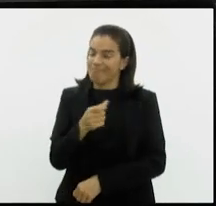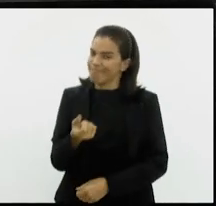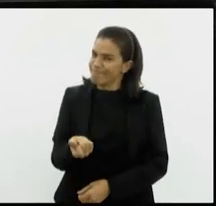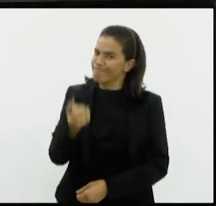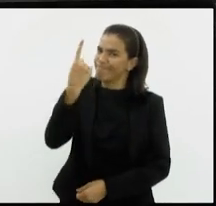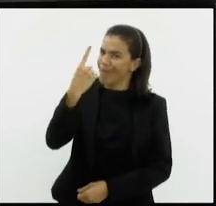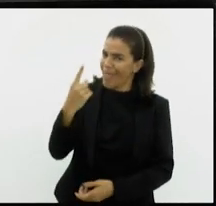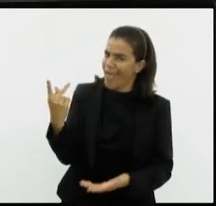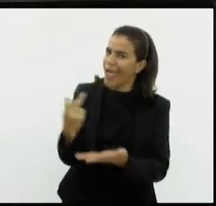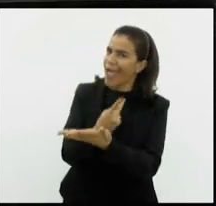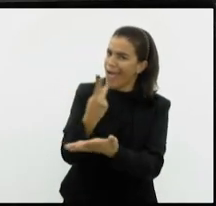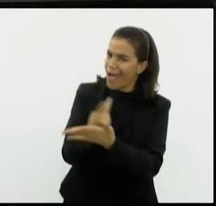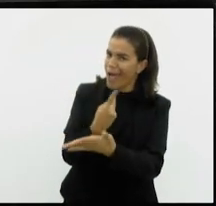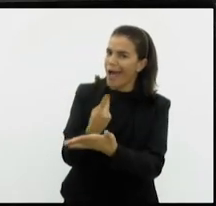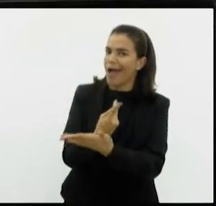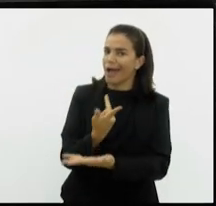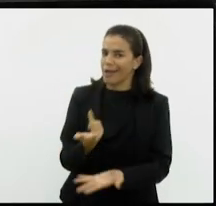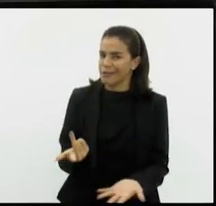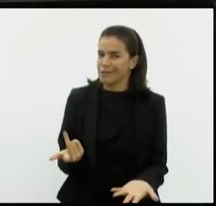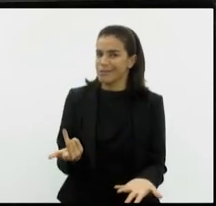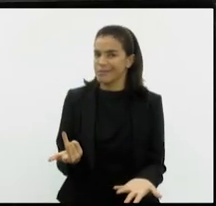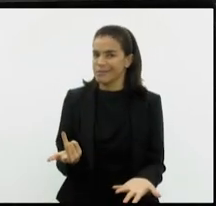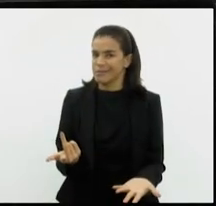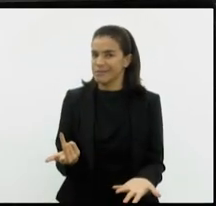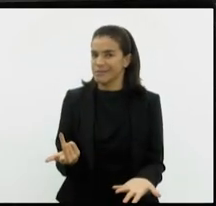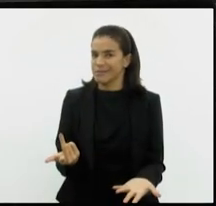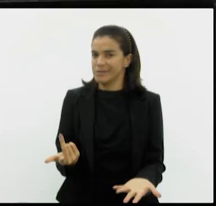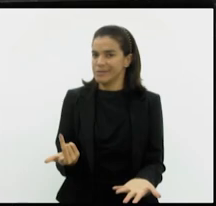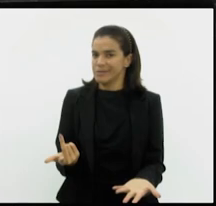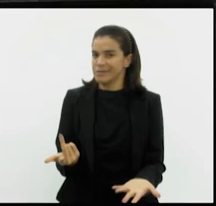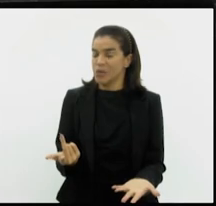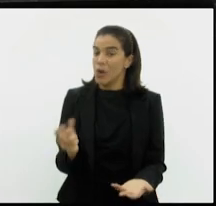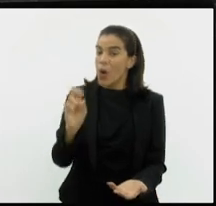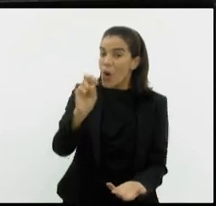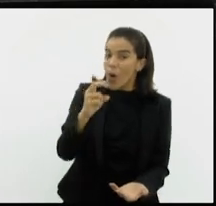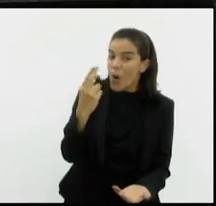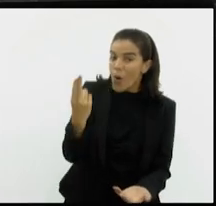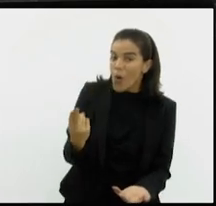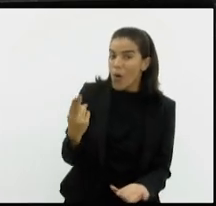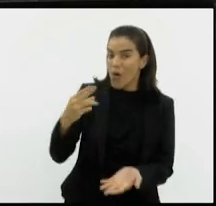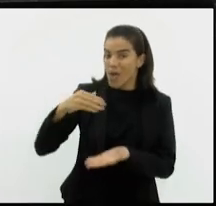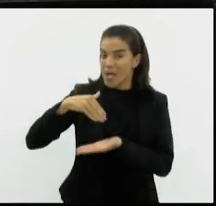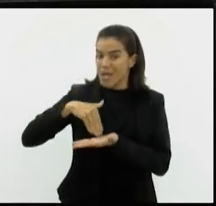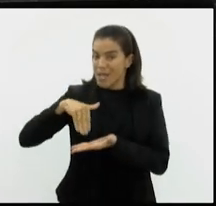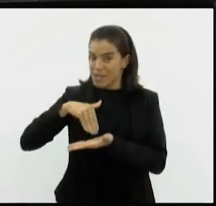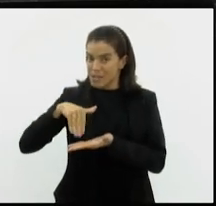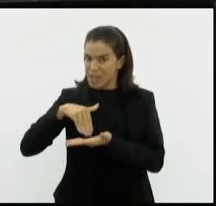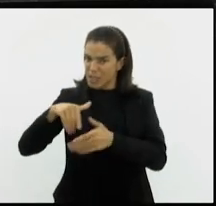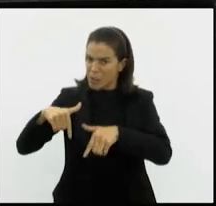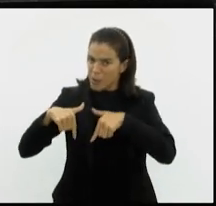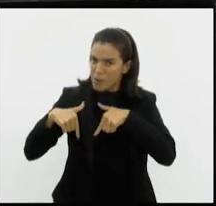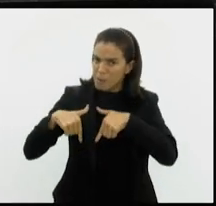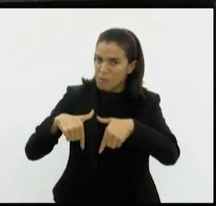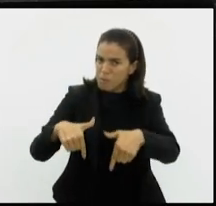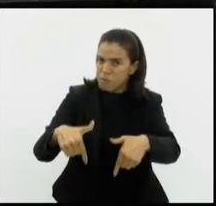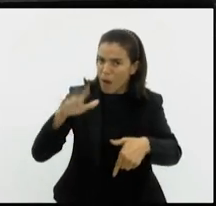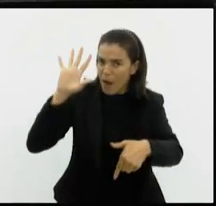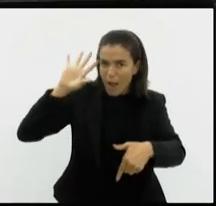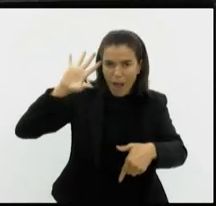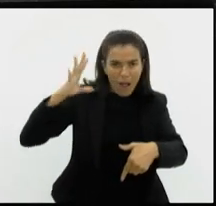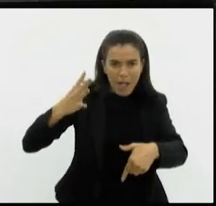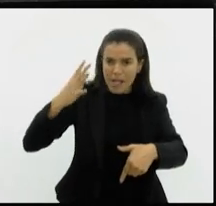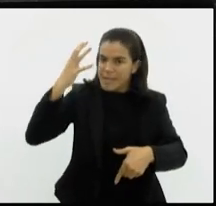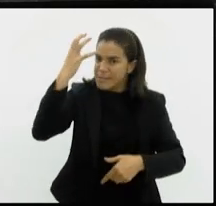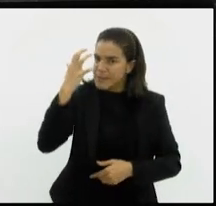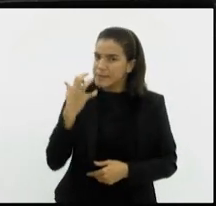errada tem alguma coisa errada ou a secretária toma uma Providência muito séria e